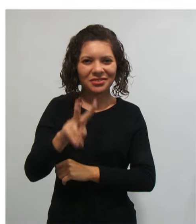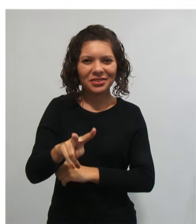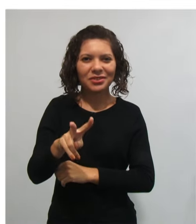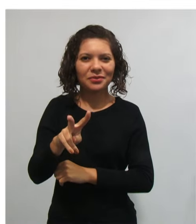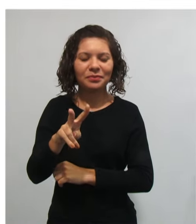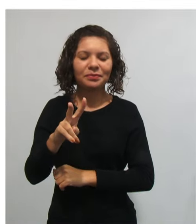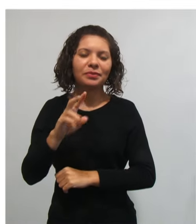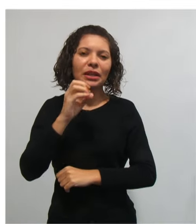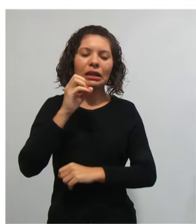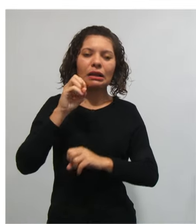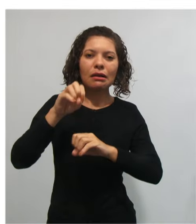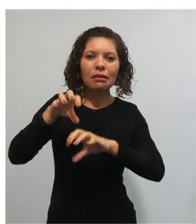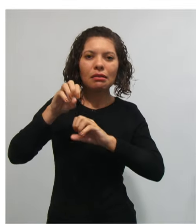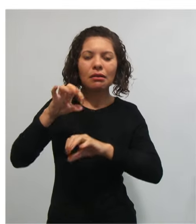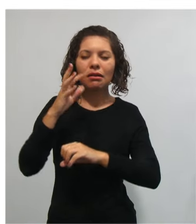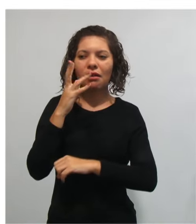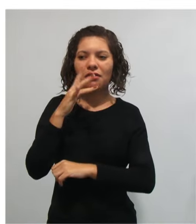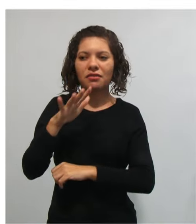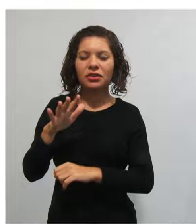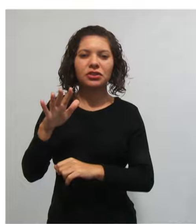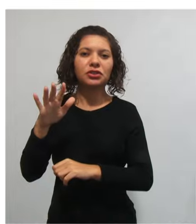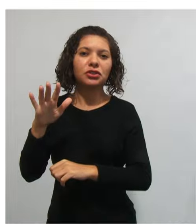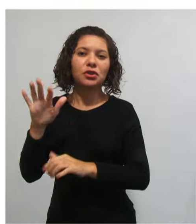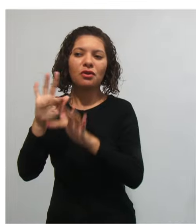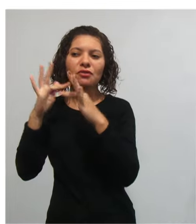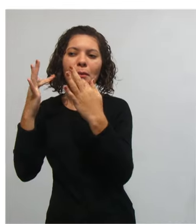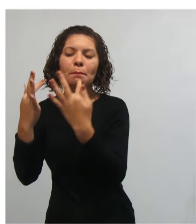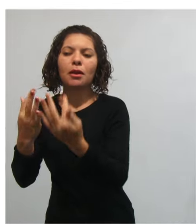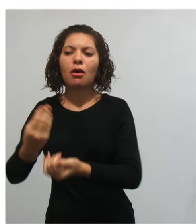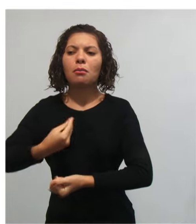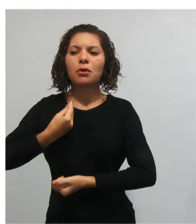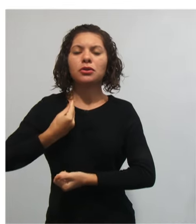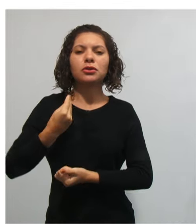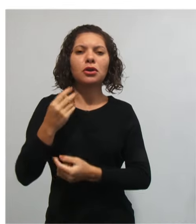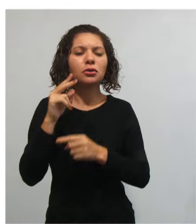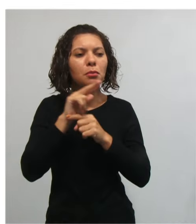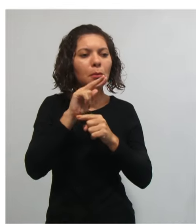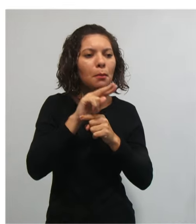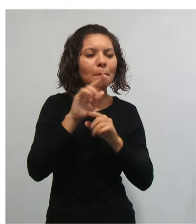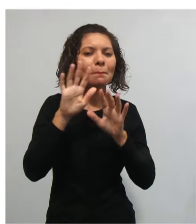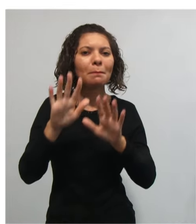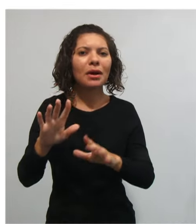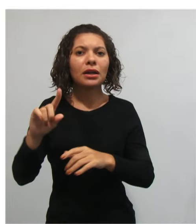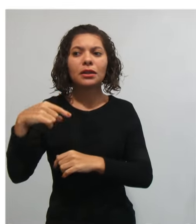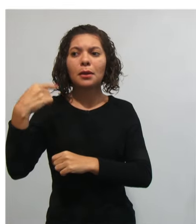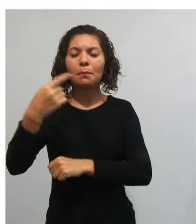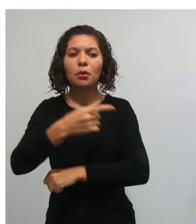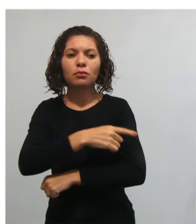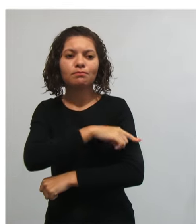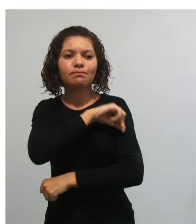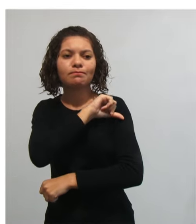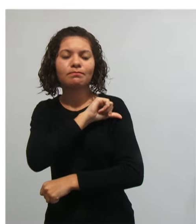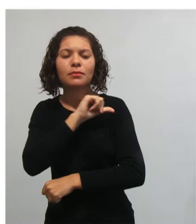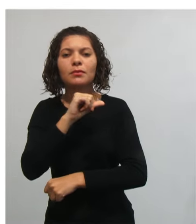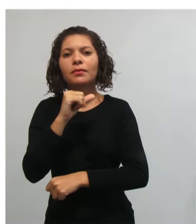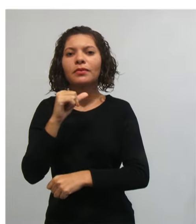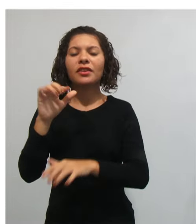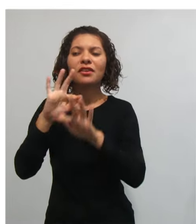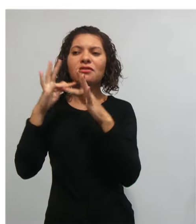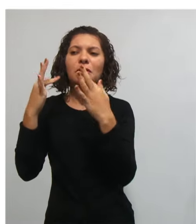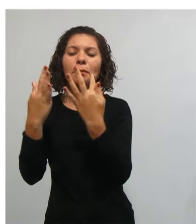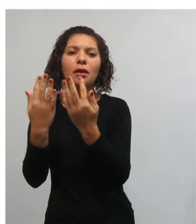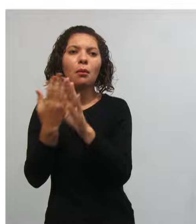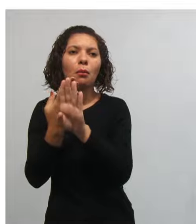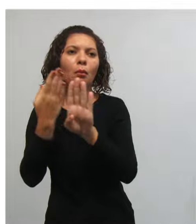a na educação infantil os pais são mais presentes e aí a partir do Ensino Fundamental os pais vão deixando de participar das reuniões e aí